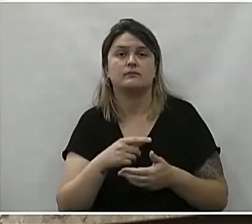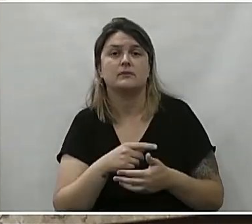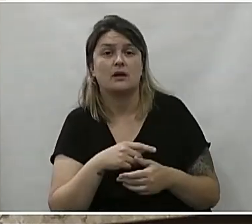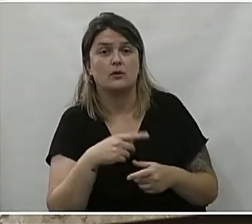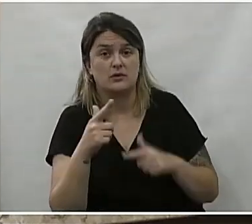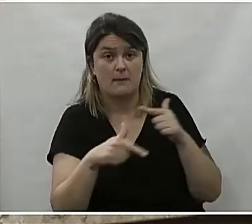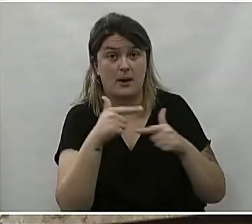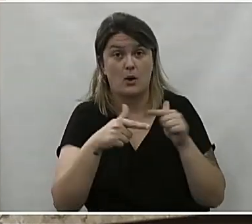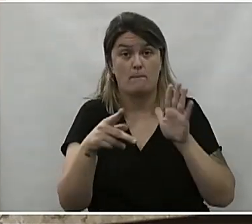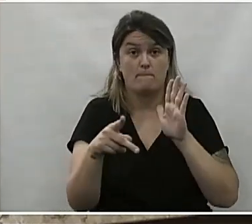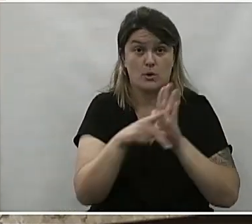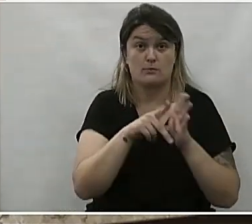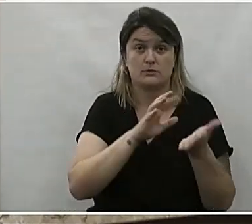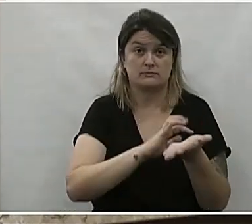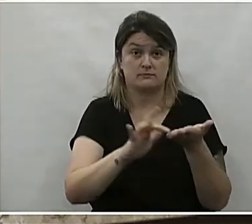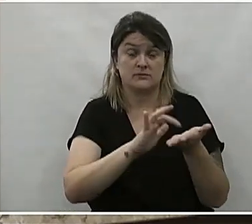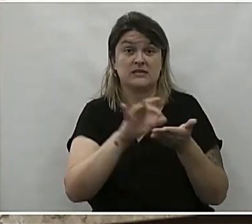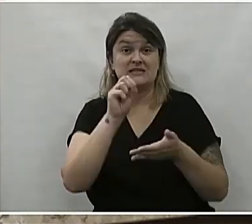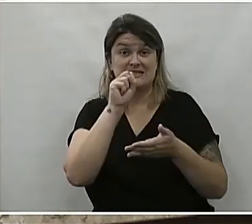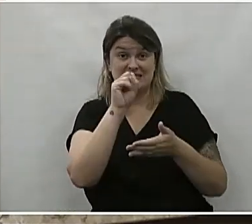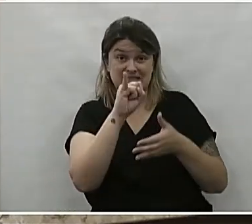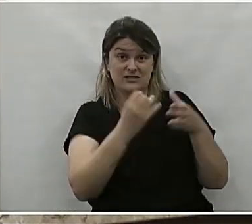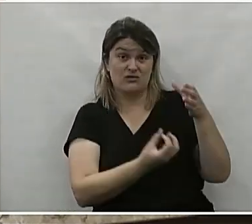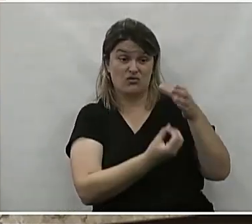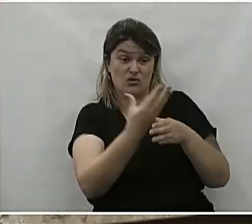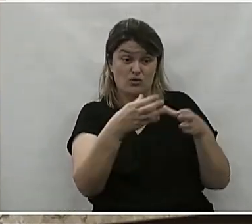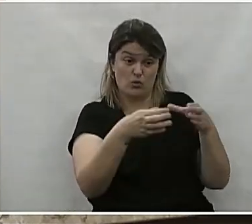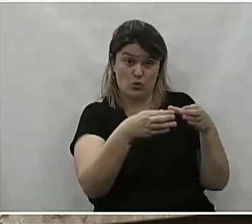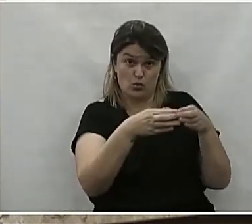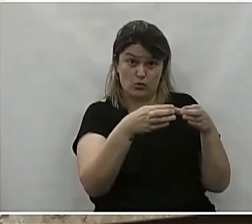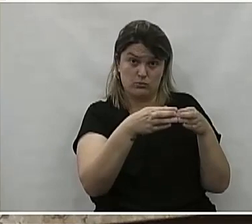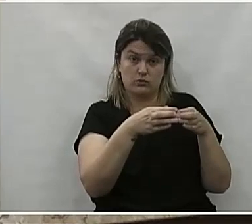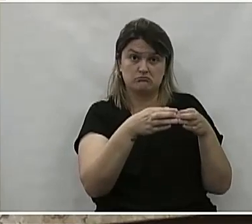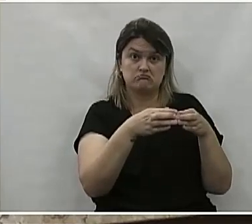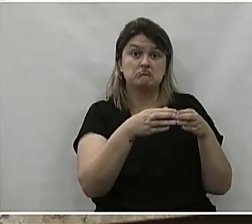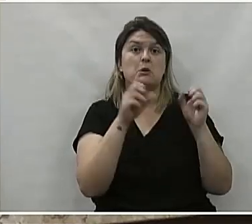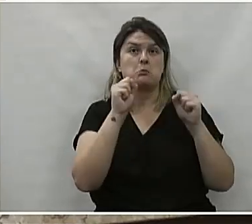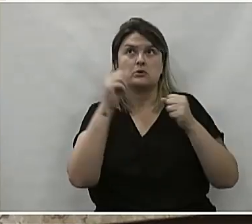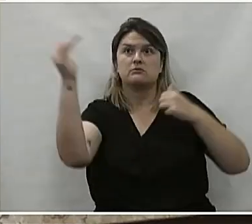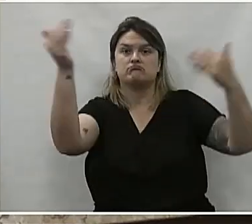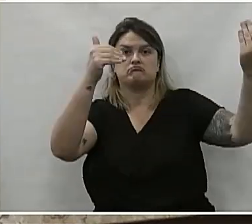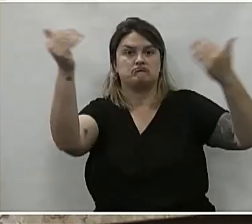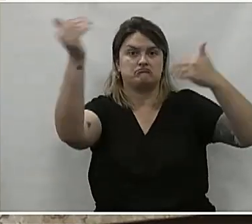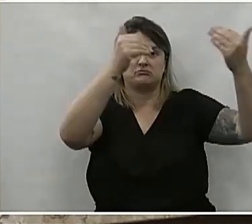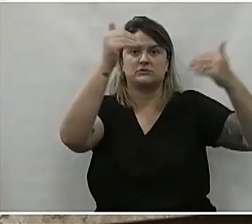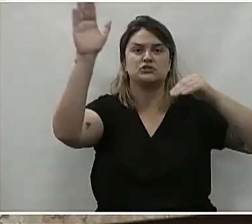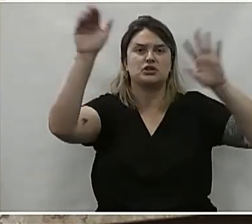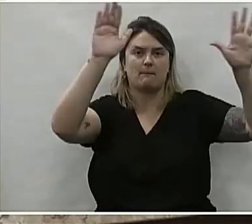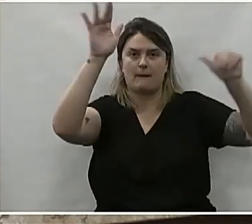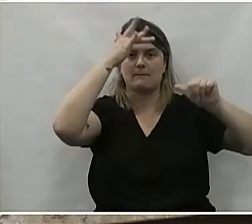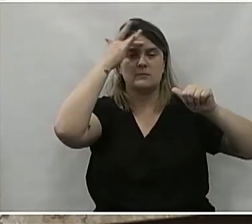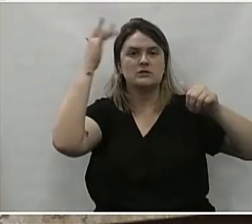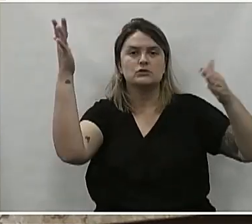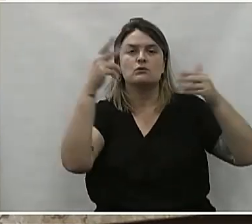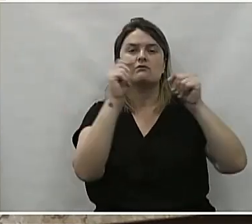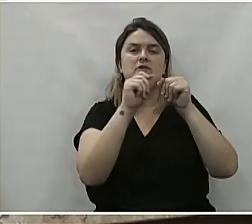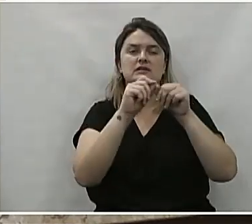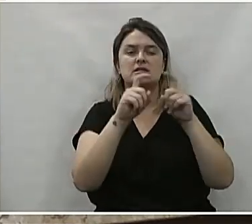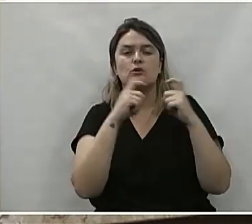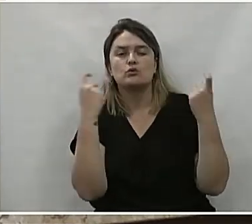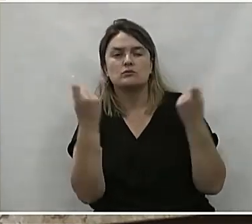a dia Da secretaria Com o intuito Do conselho A gente estar Ouvindo Embora eu sempre Procurei A chamar Várias